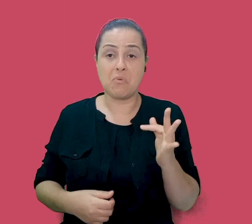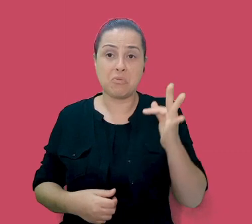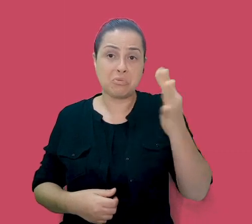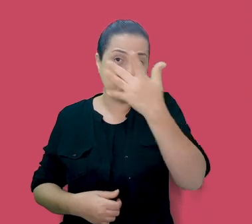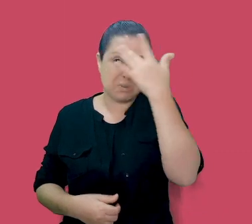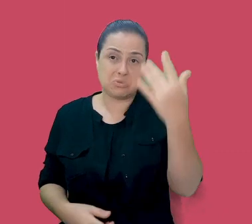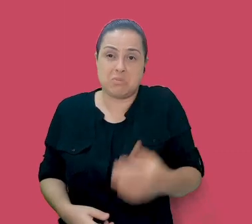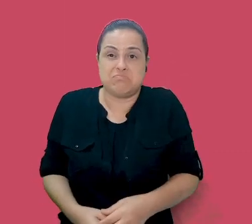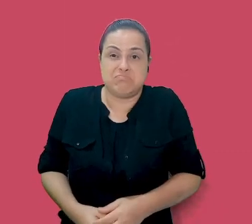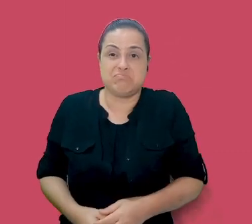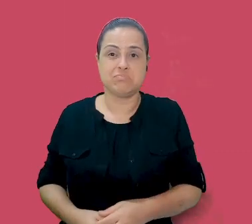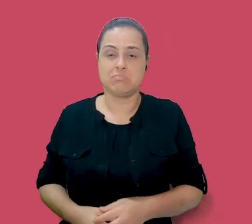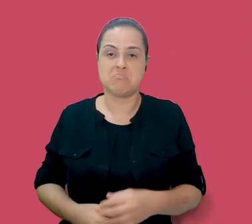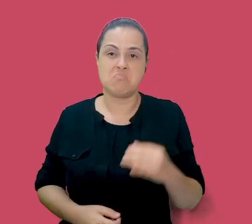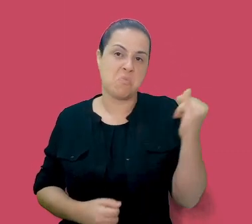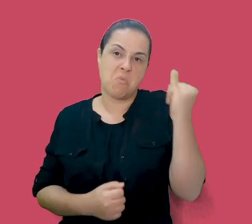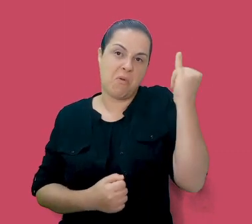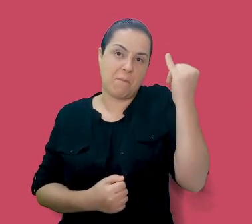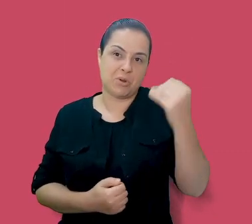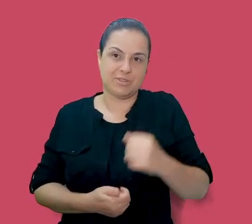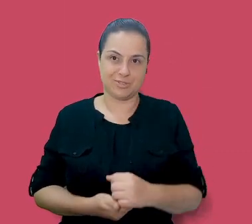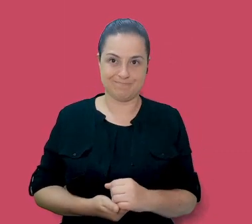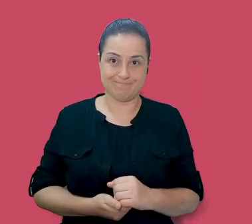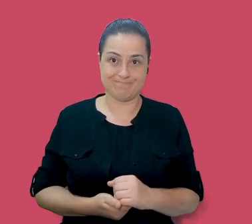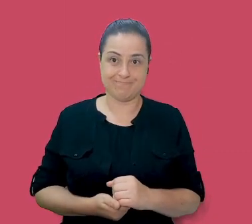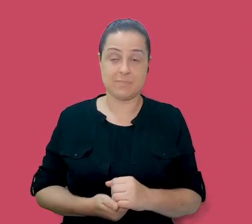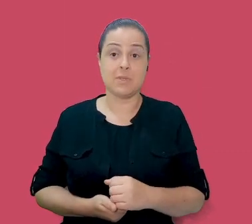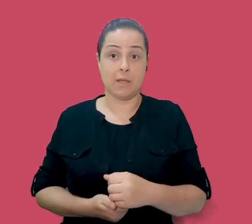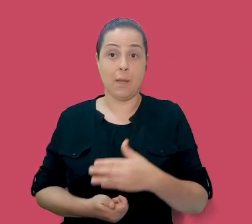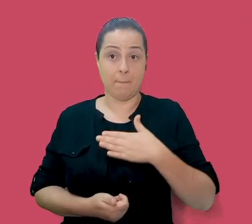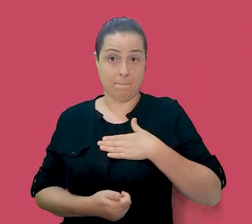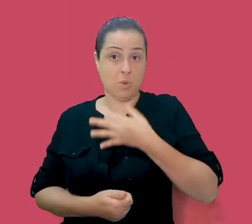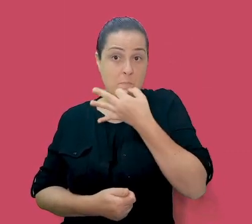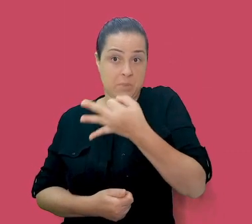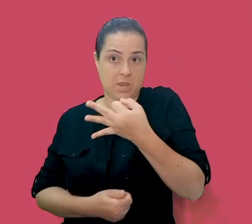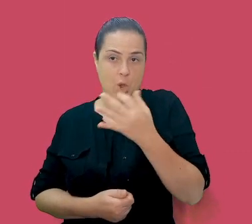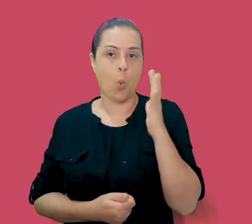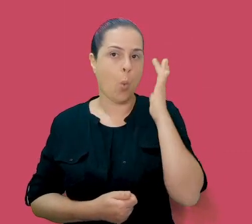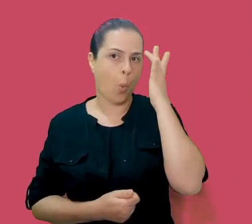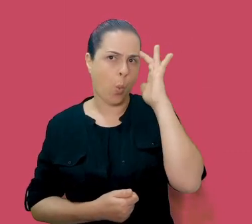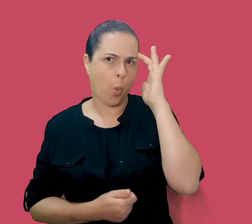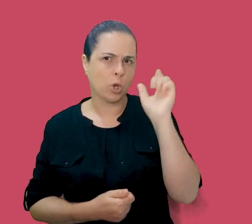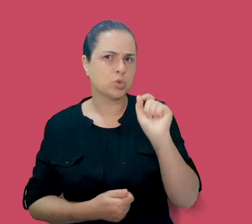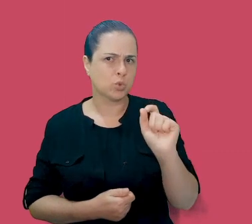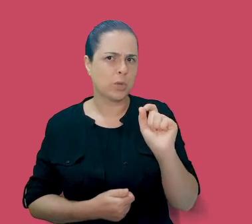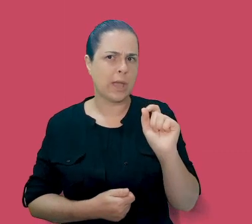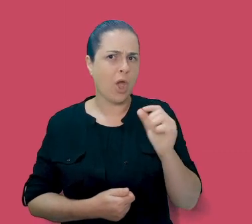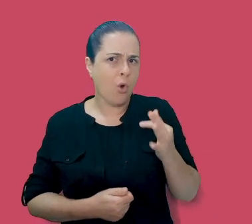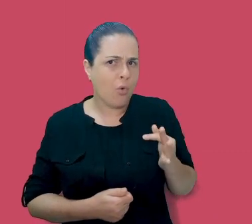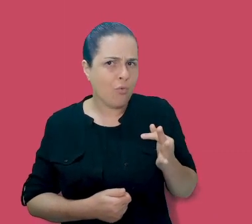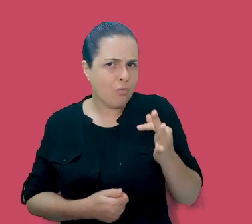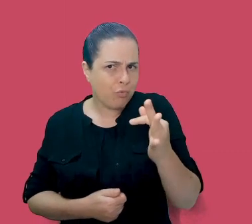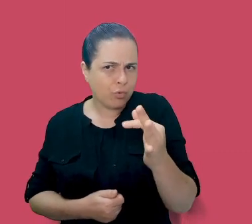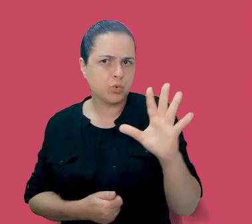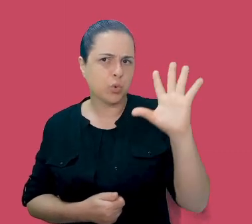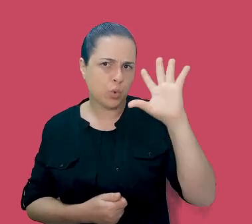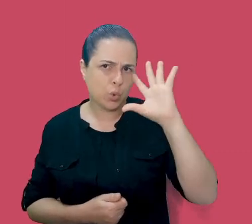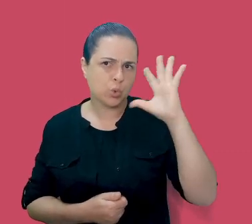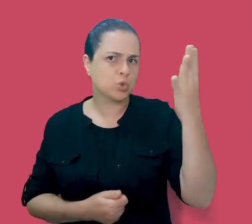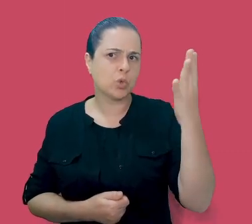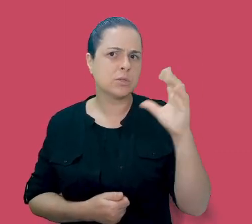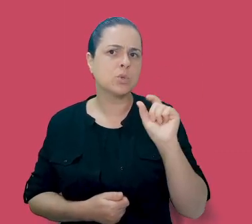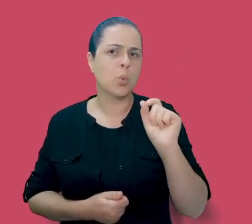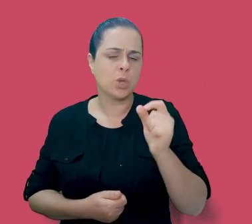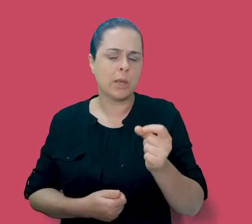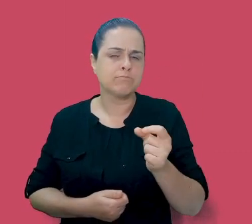mais com isso também, inclusive. Então, o que eu acho? Eu acho que a solução no longo prazo é